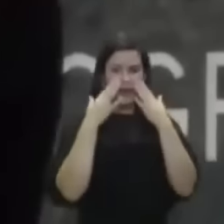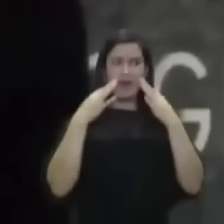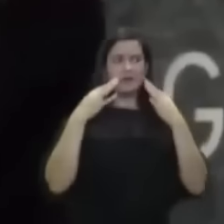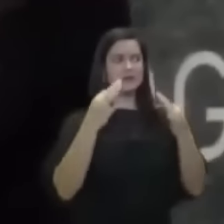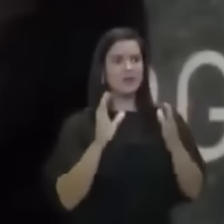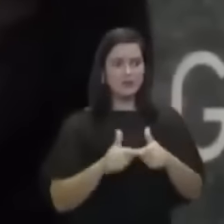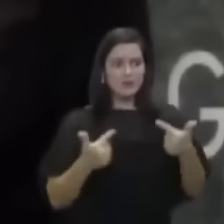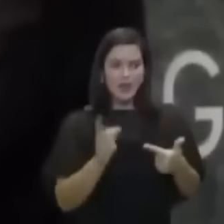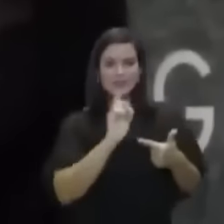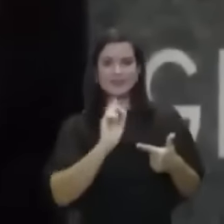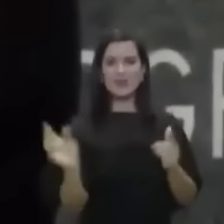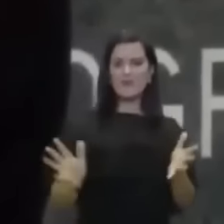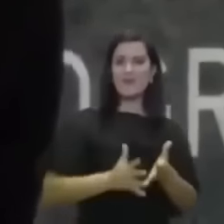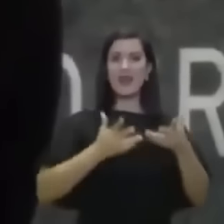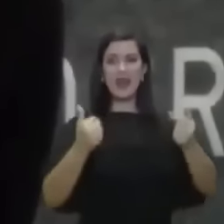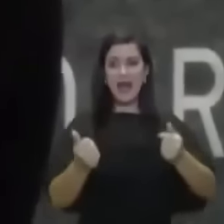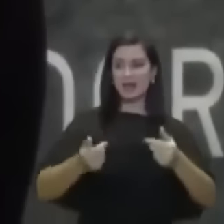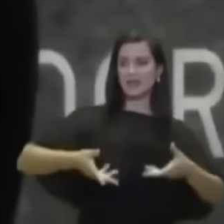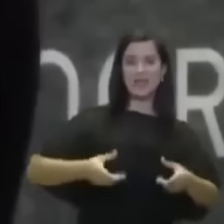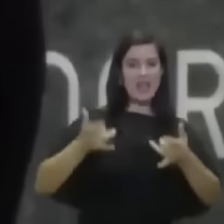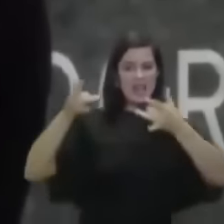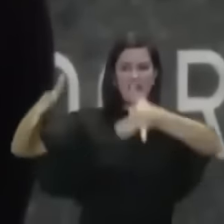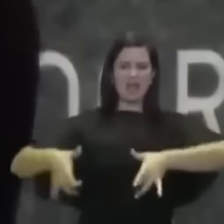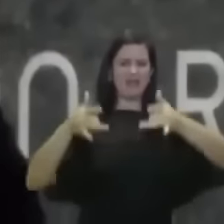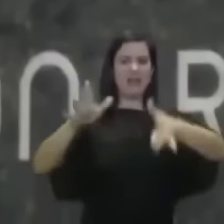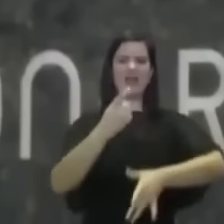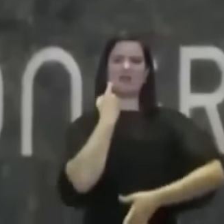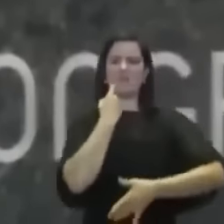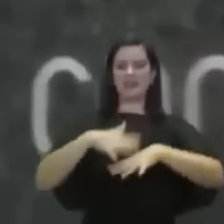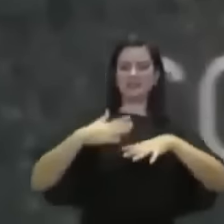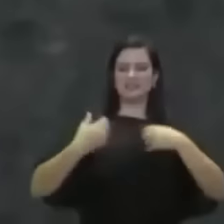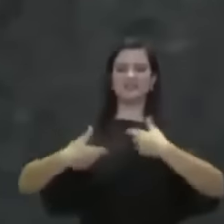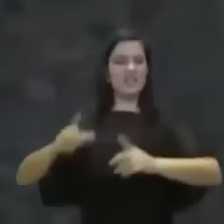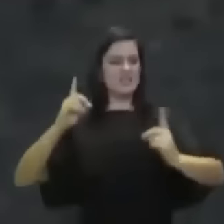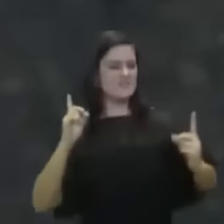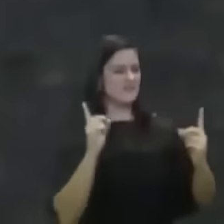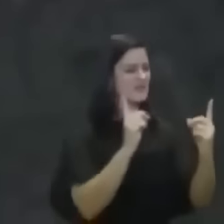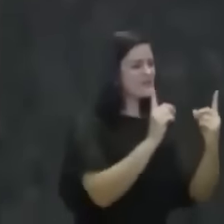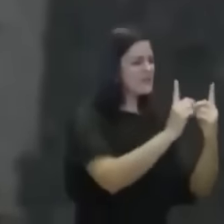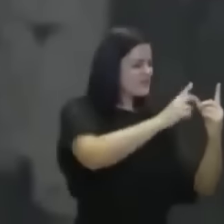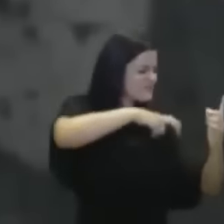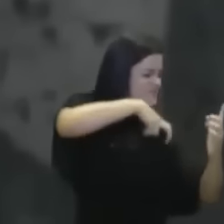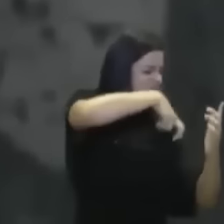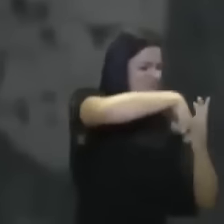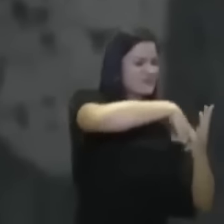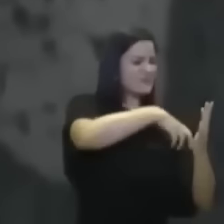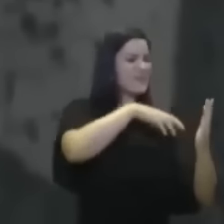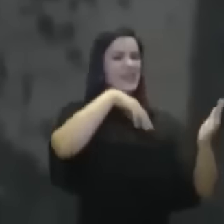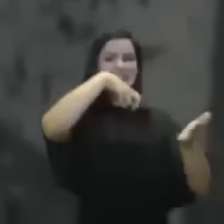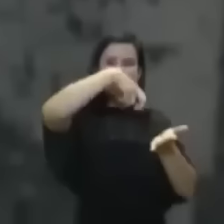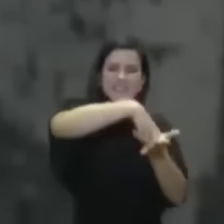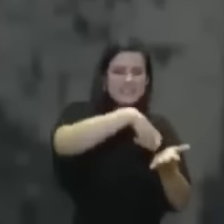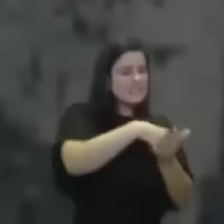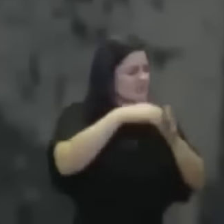extraordinário, ele larga para lá o barco, ele larga para lá as redes, ele larga para lá os peixes, ele vai na direção de Jesus, ele se prostra aos pés de Jesus e diz: Senhor,